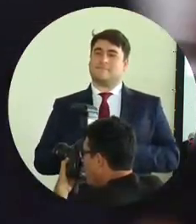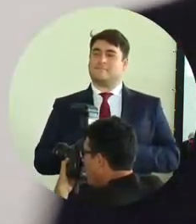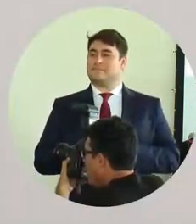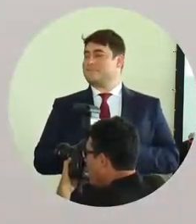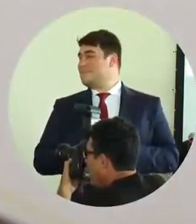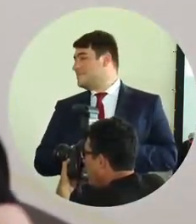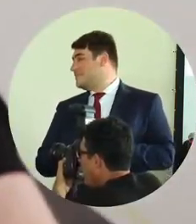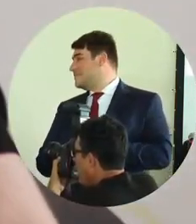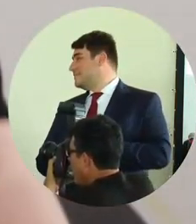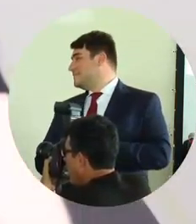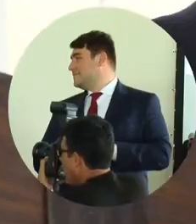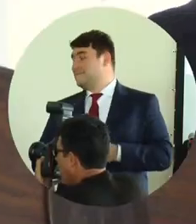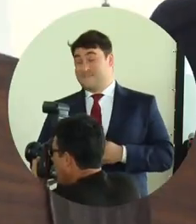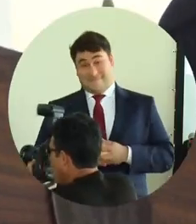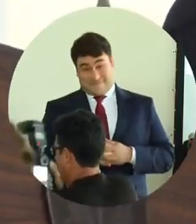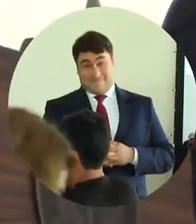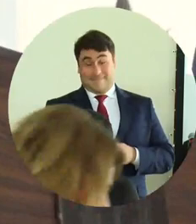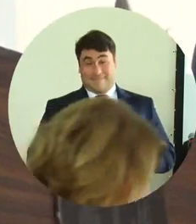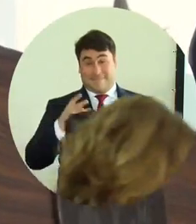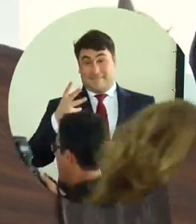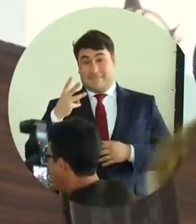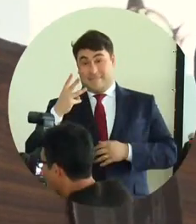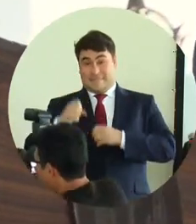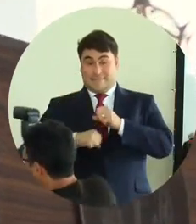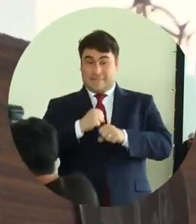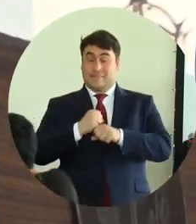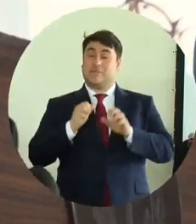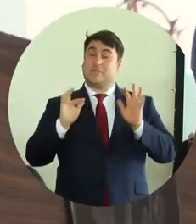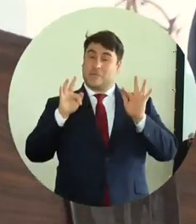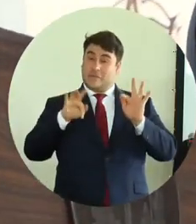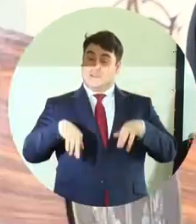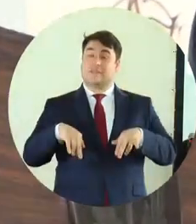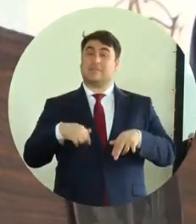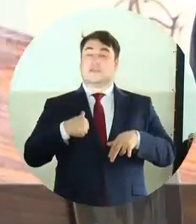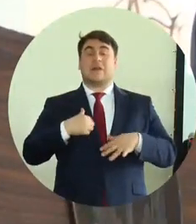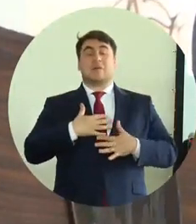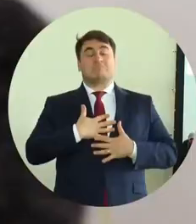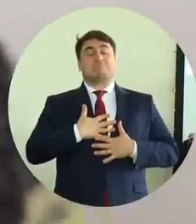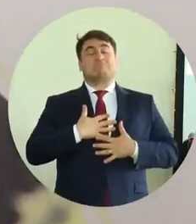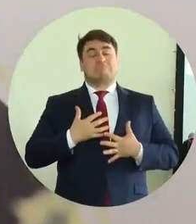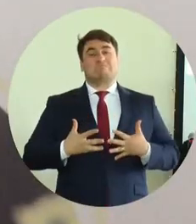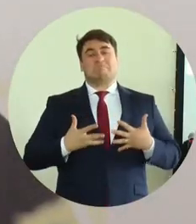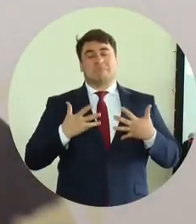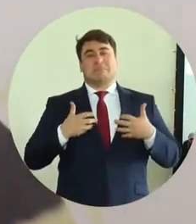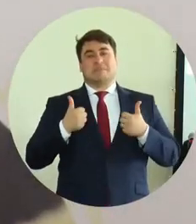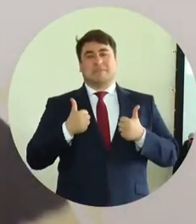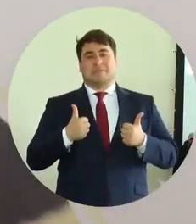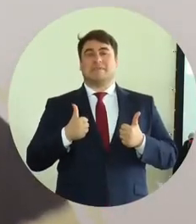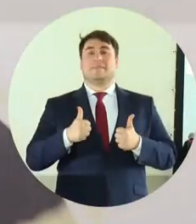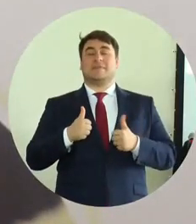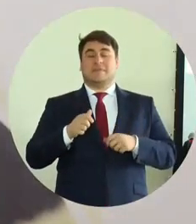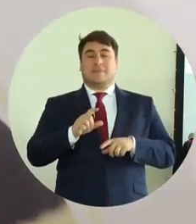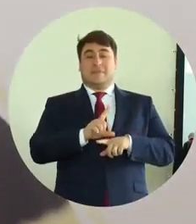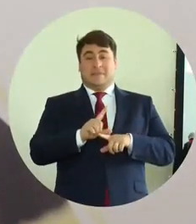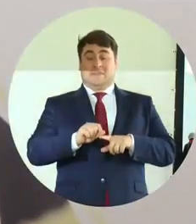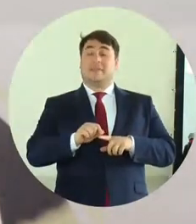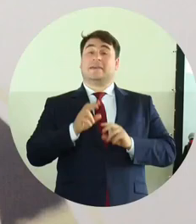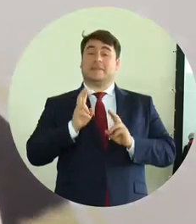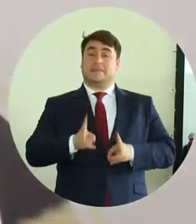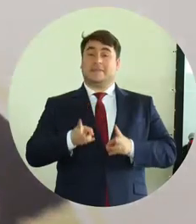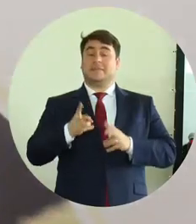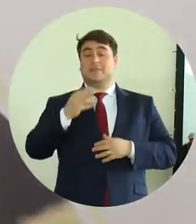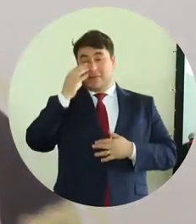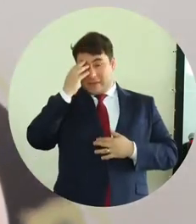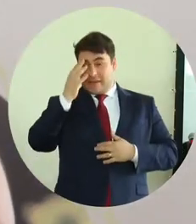Bom, 3º ano entre os finalistas, é uma emoção muito grande. O Senac todo